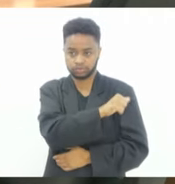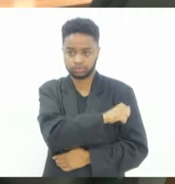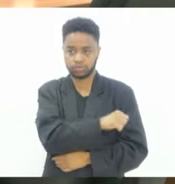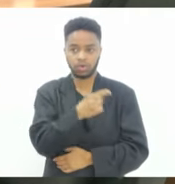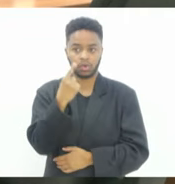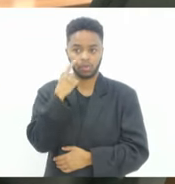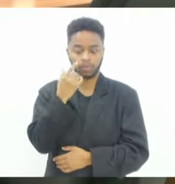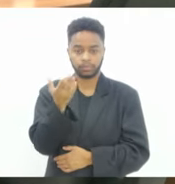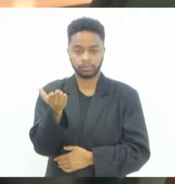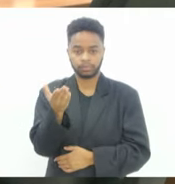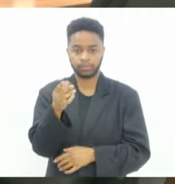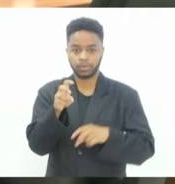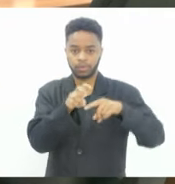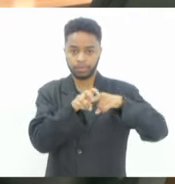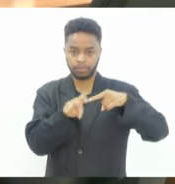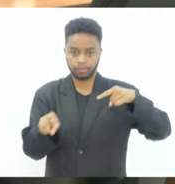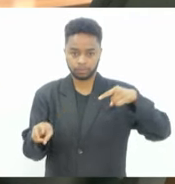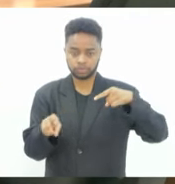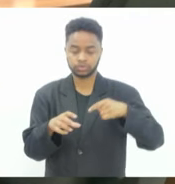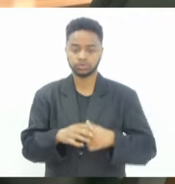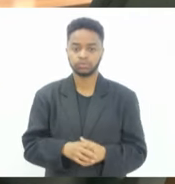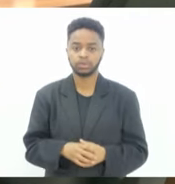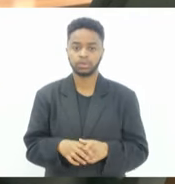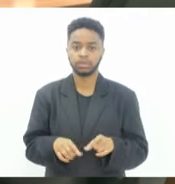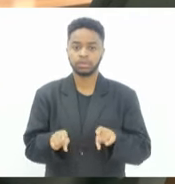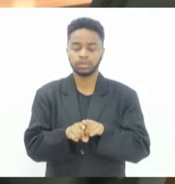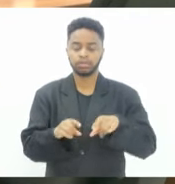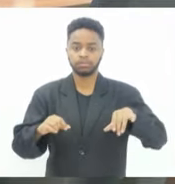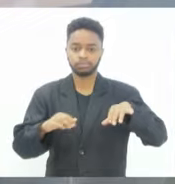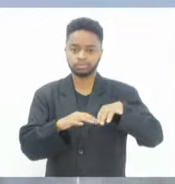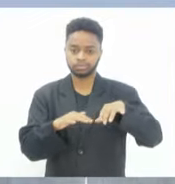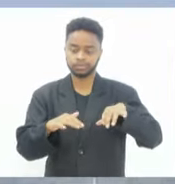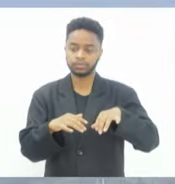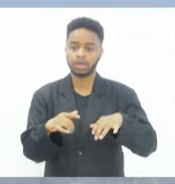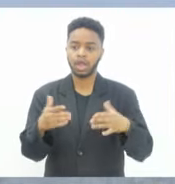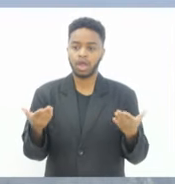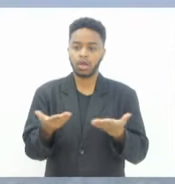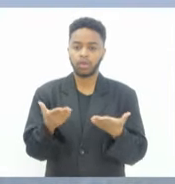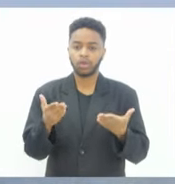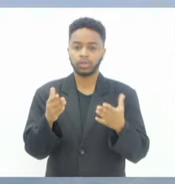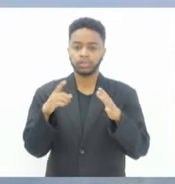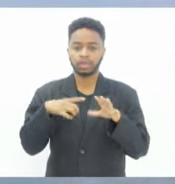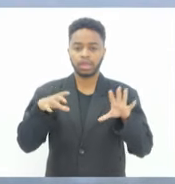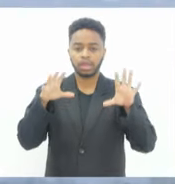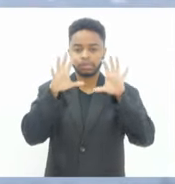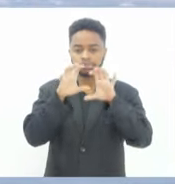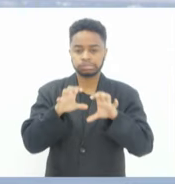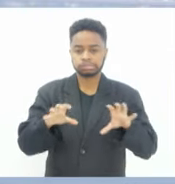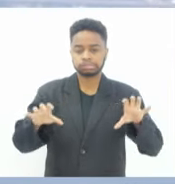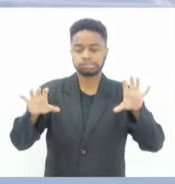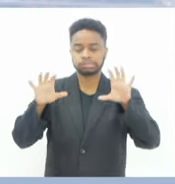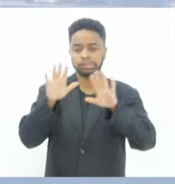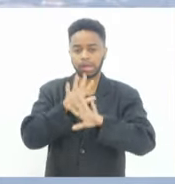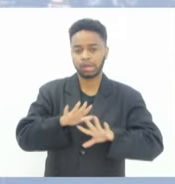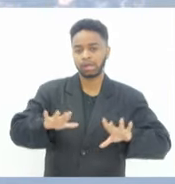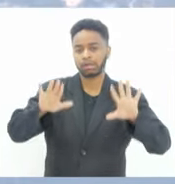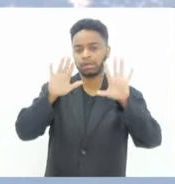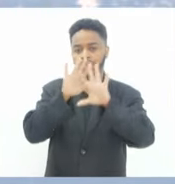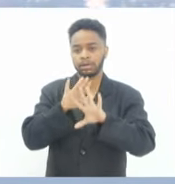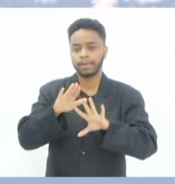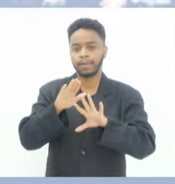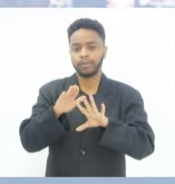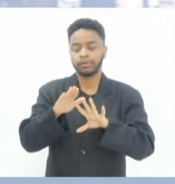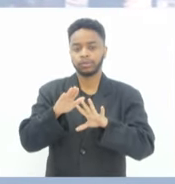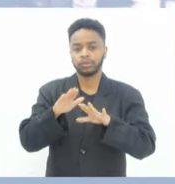aí o Pão de Açúcar, a Baía de Guanabara. Tempo amanheceu com uma certa névoa ali em cima do